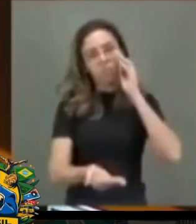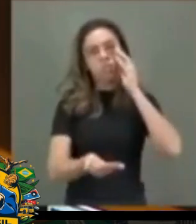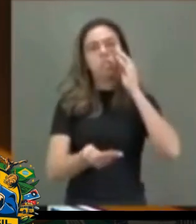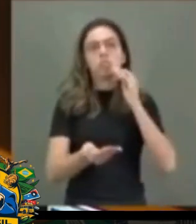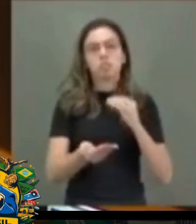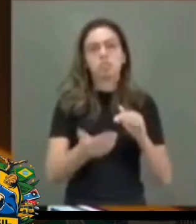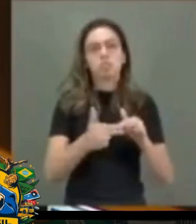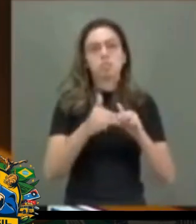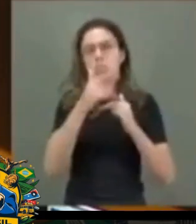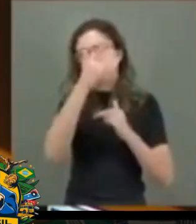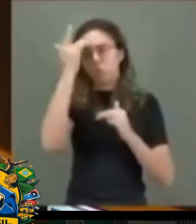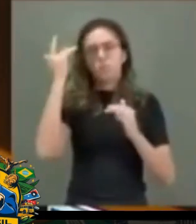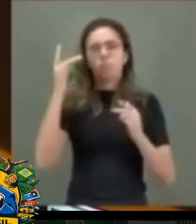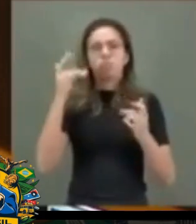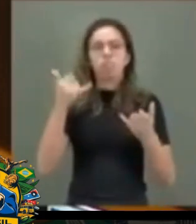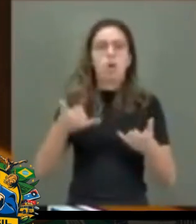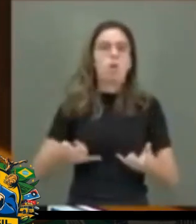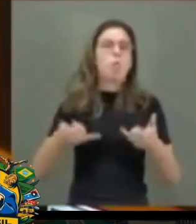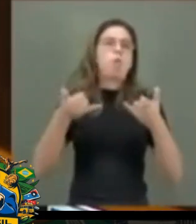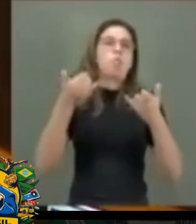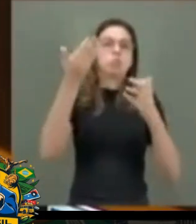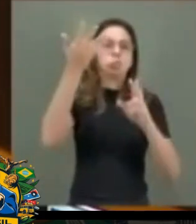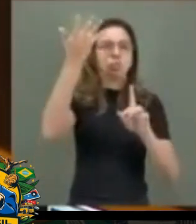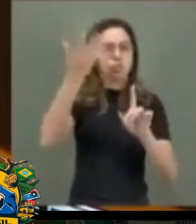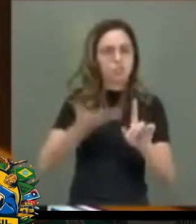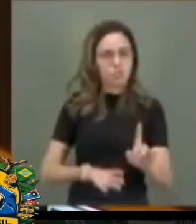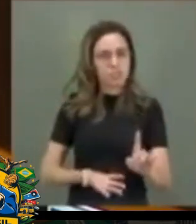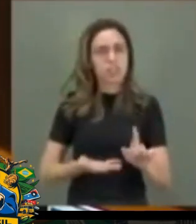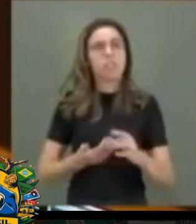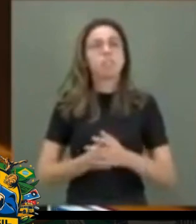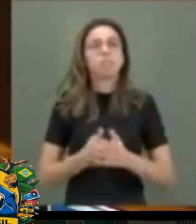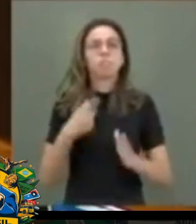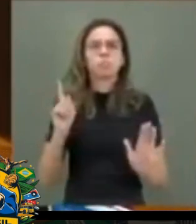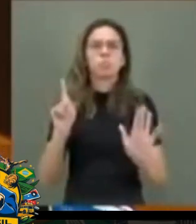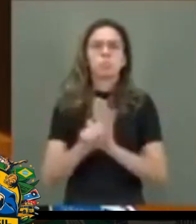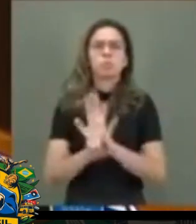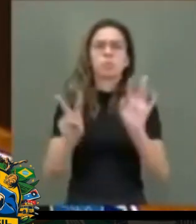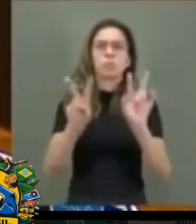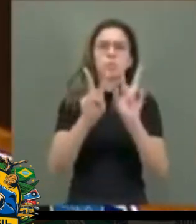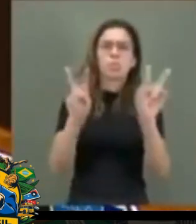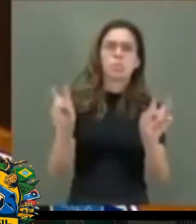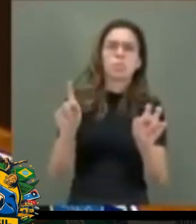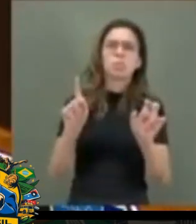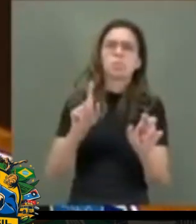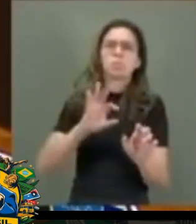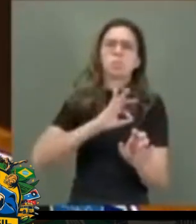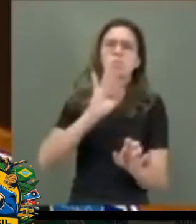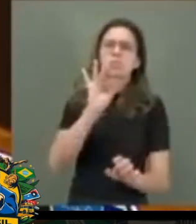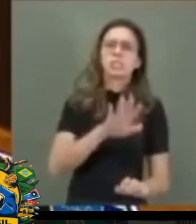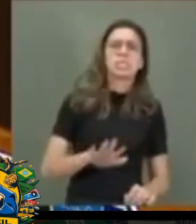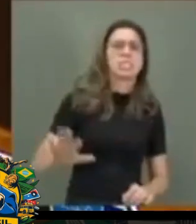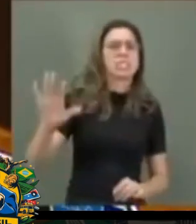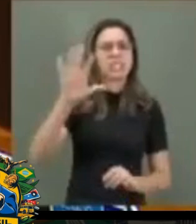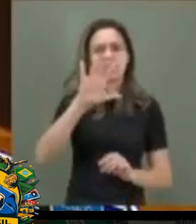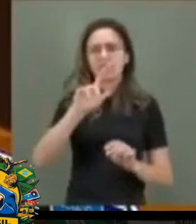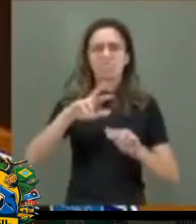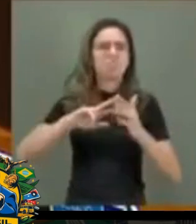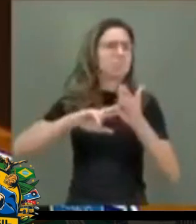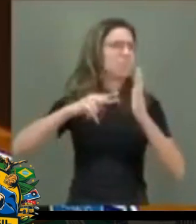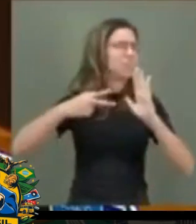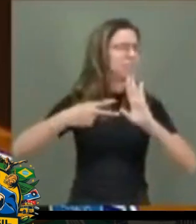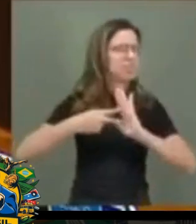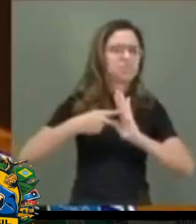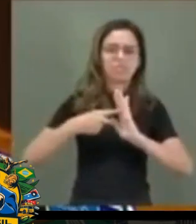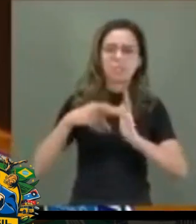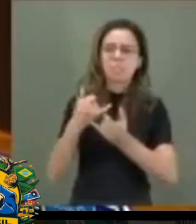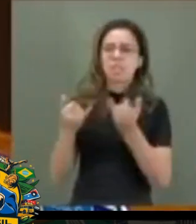prestigiada. Agora, fazer questionamentos sobre um procedimento da Polícia Federal, isso não significa atacar a instituição de forma